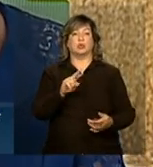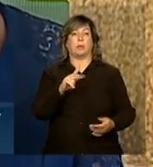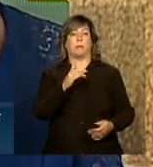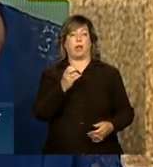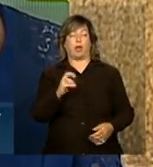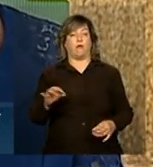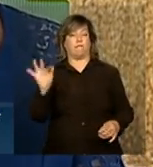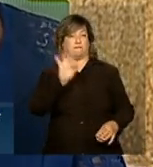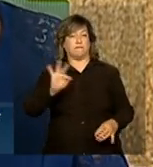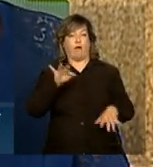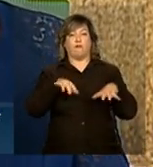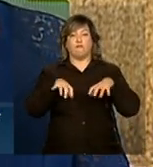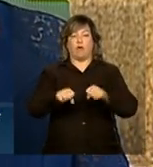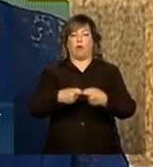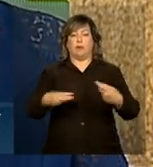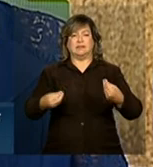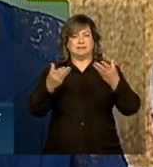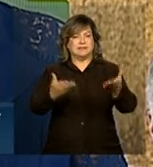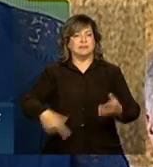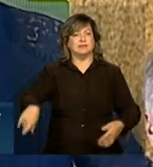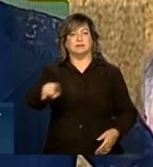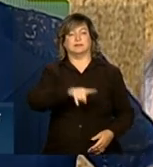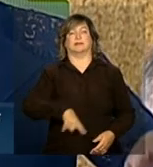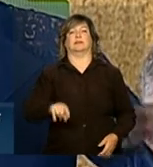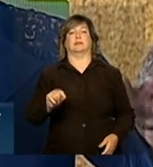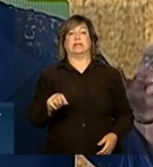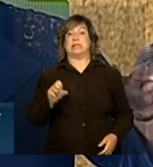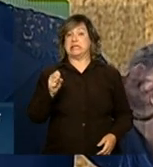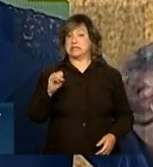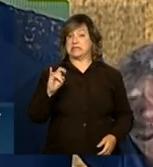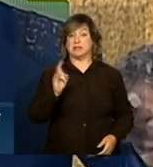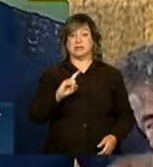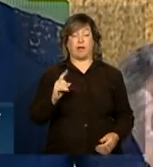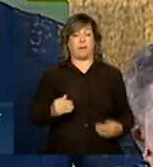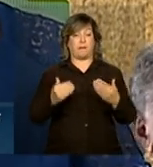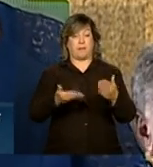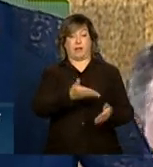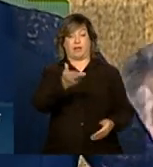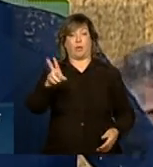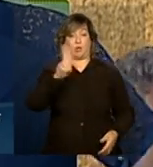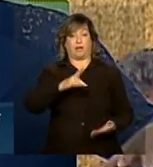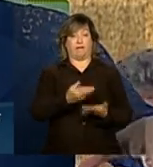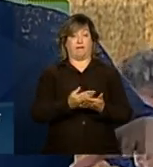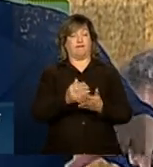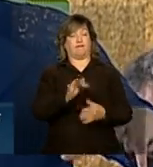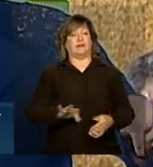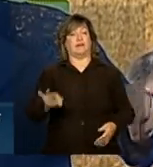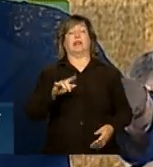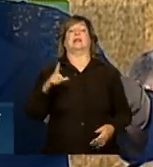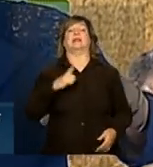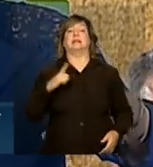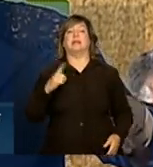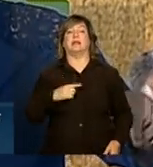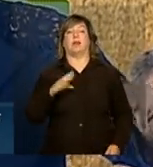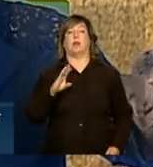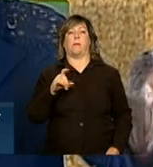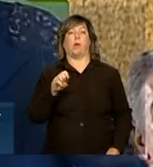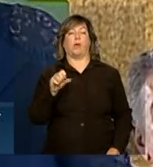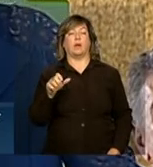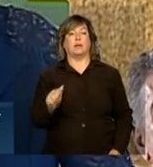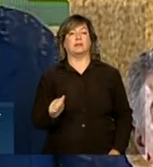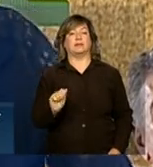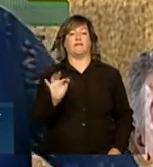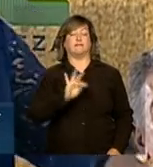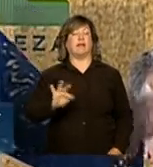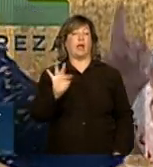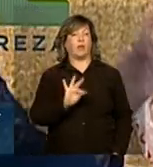nesse país. Se não passou para as universidades federais, que tenha bolsa nas faculdades